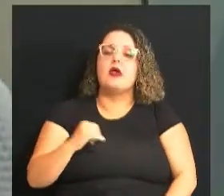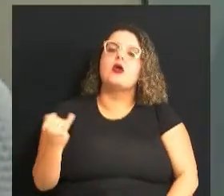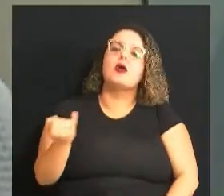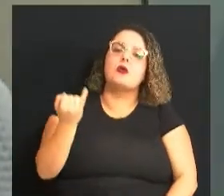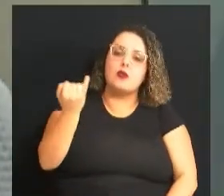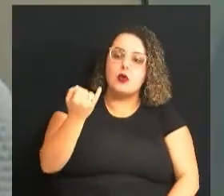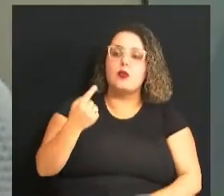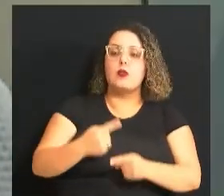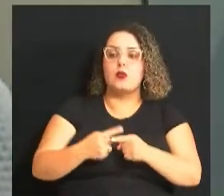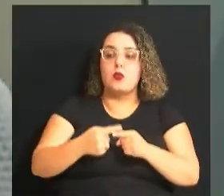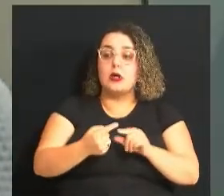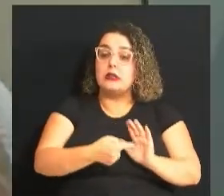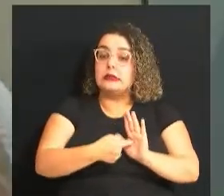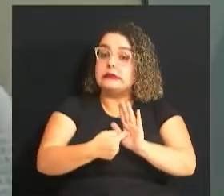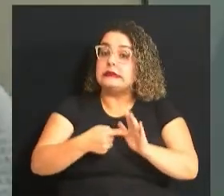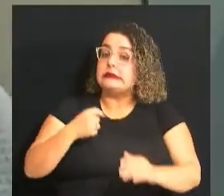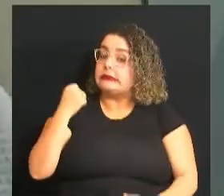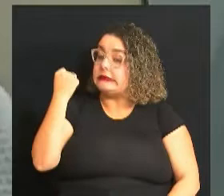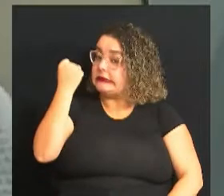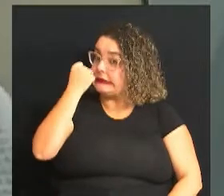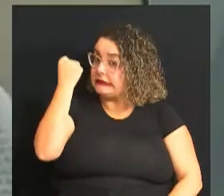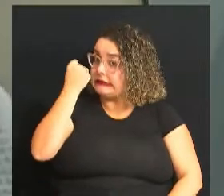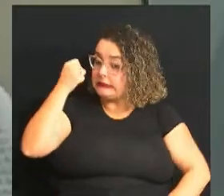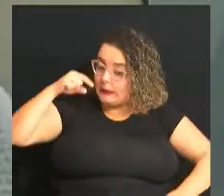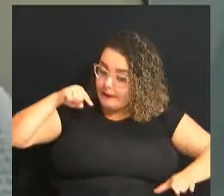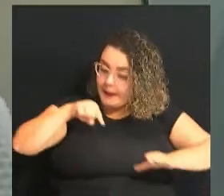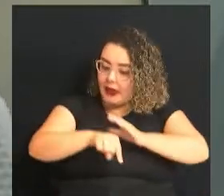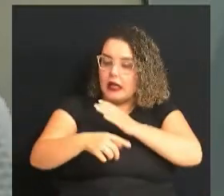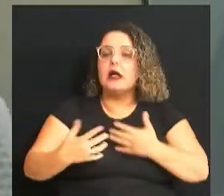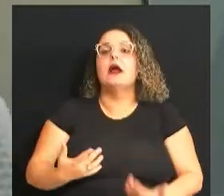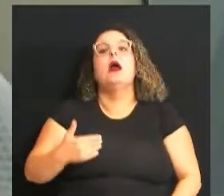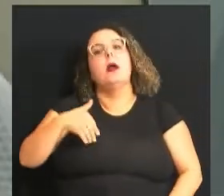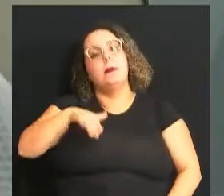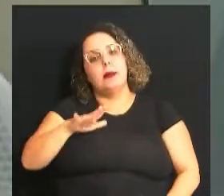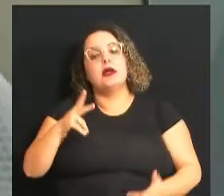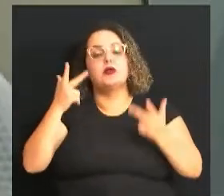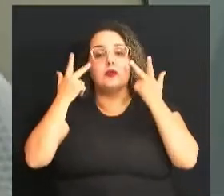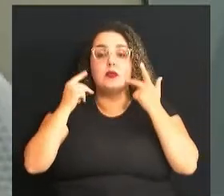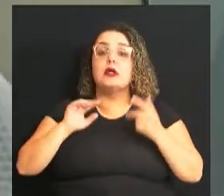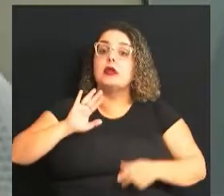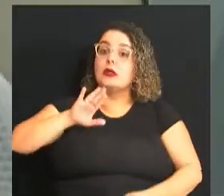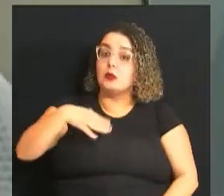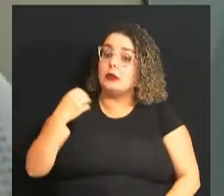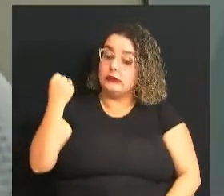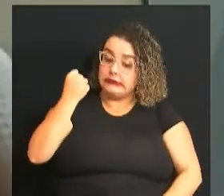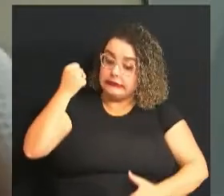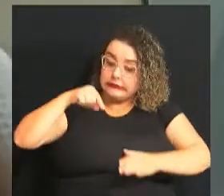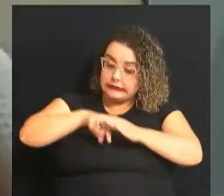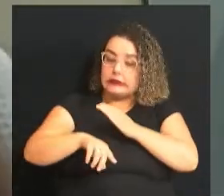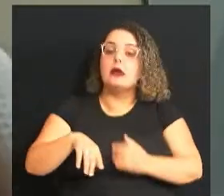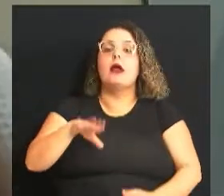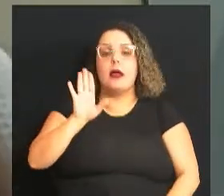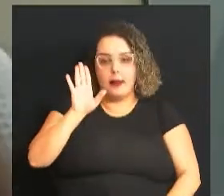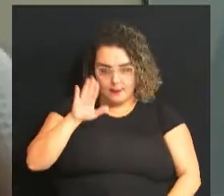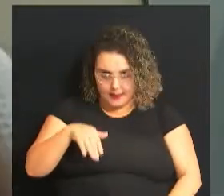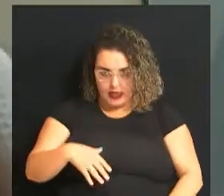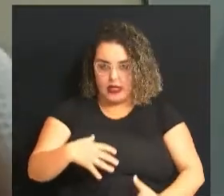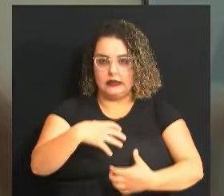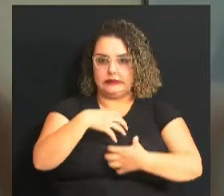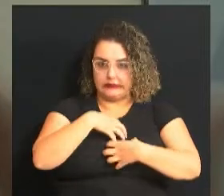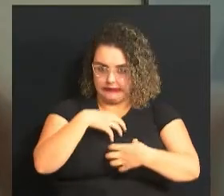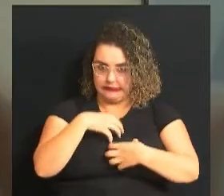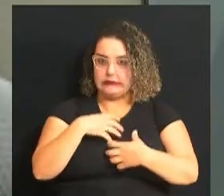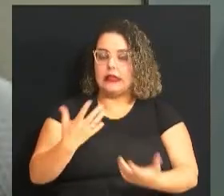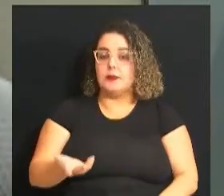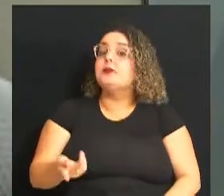apresentação aguda da doença é mais comum e quando aguda, mais sintomática. Então, como você falou sobre